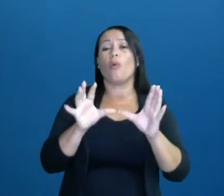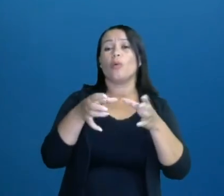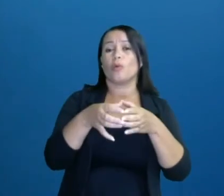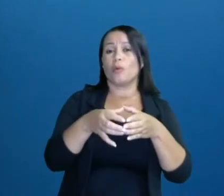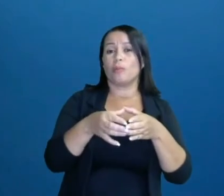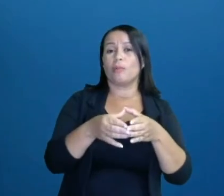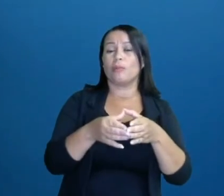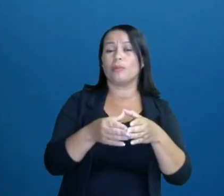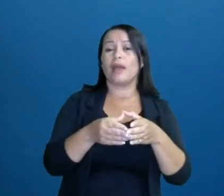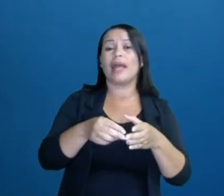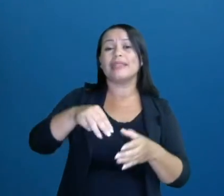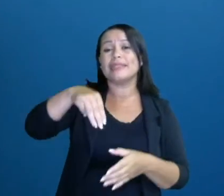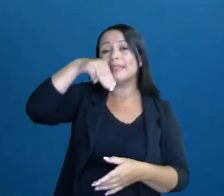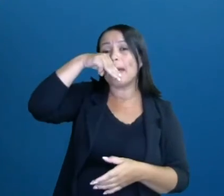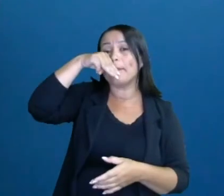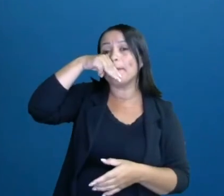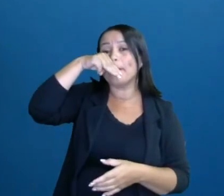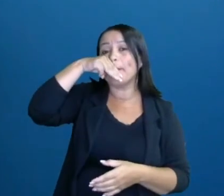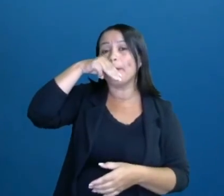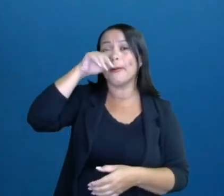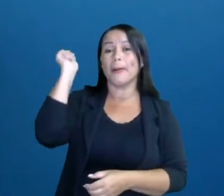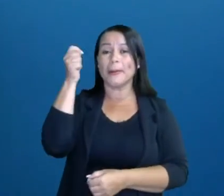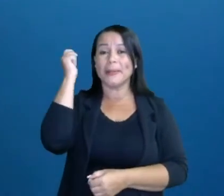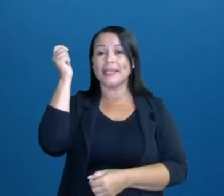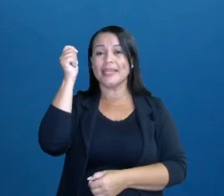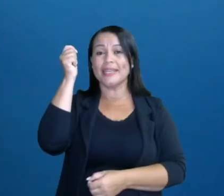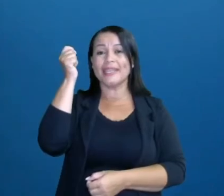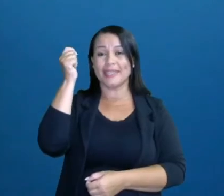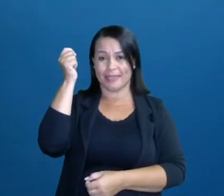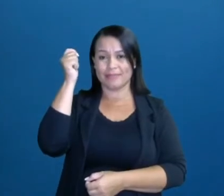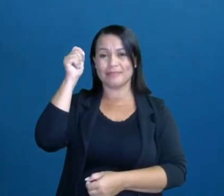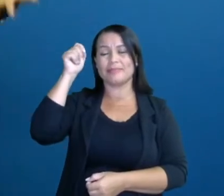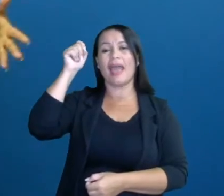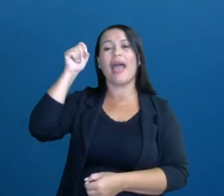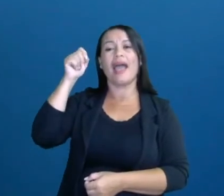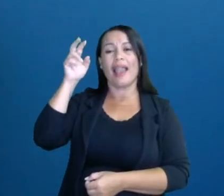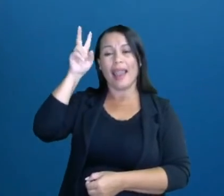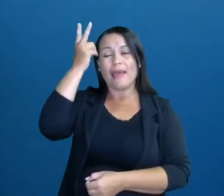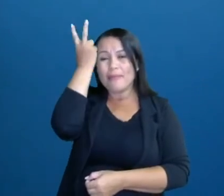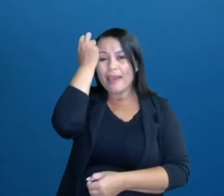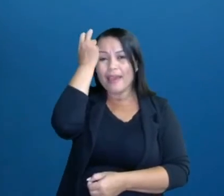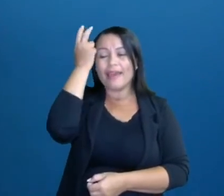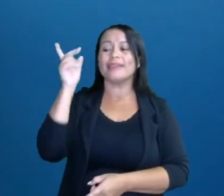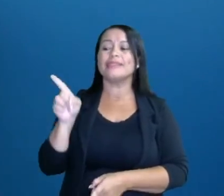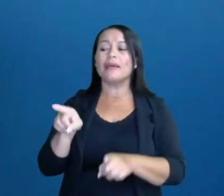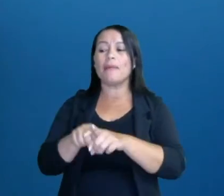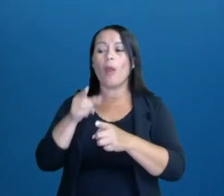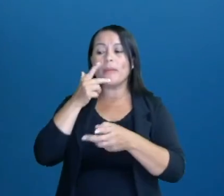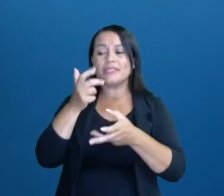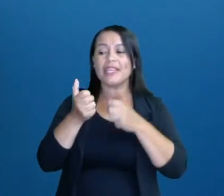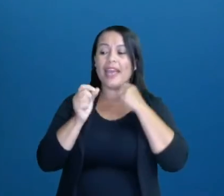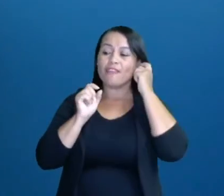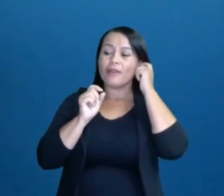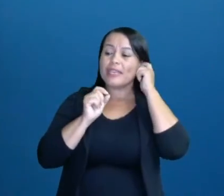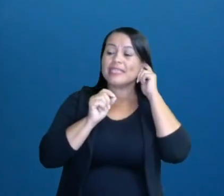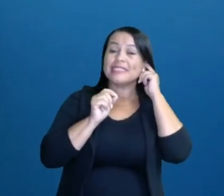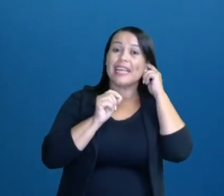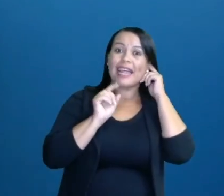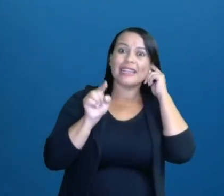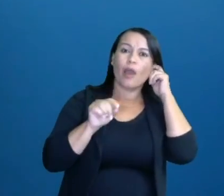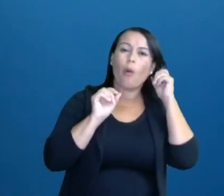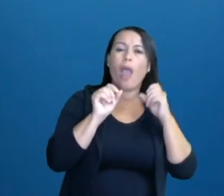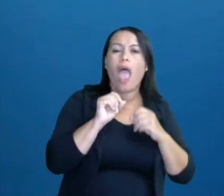bastar ler ali as palavrinhas que estão no balão, mas eu tenho que observar ali, ó, a expressão da Mônica, se ela está interagindo com Cebolinha, tenho